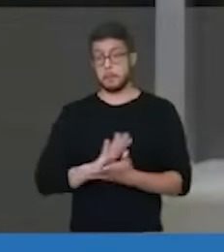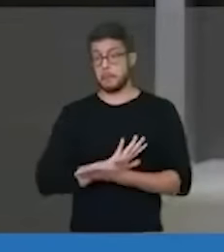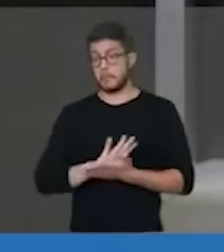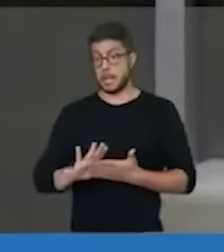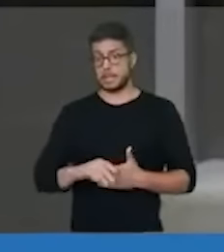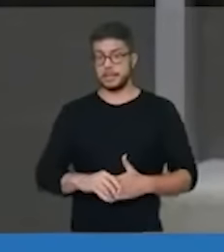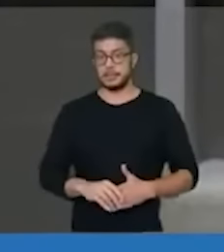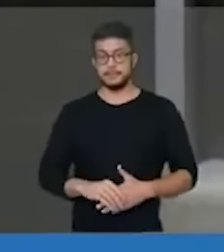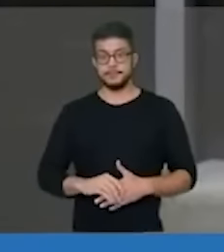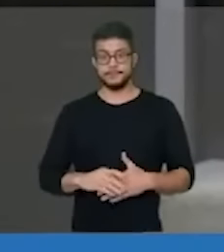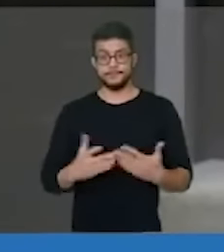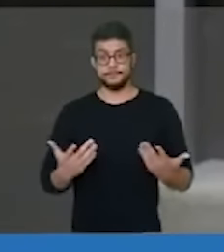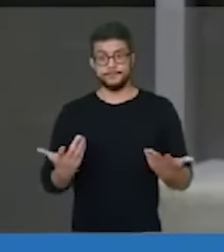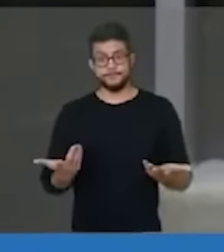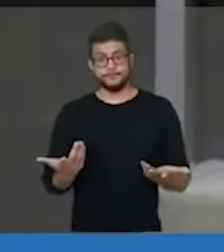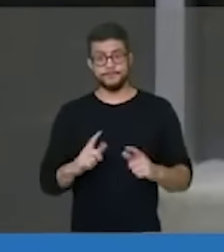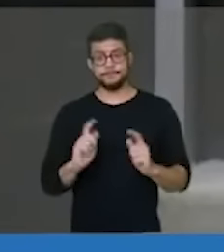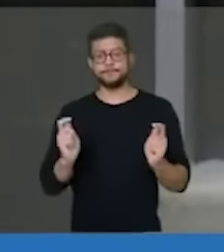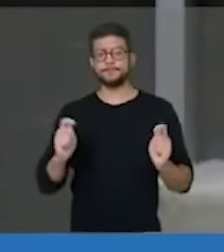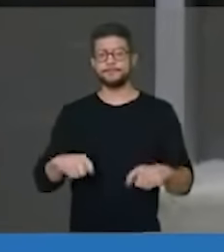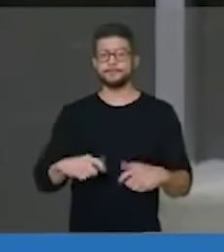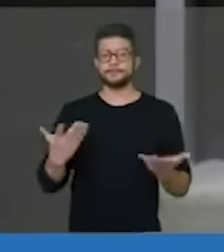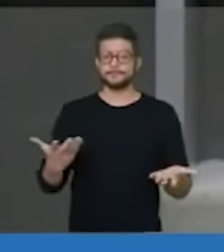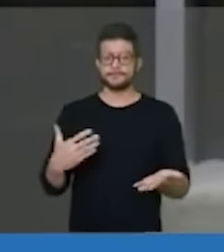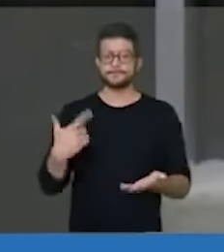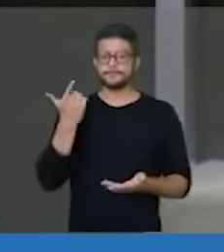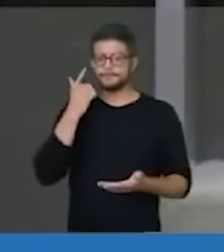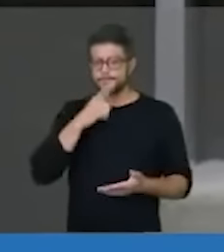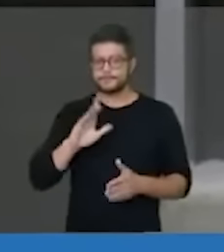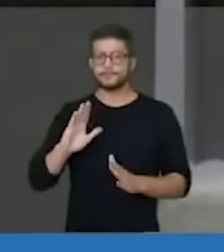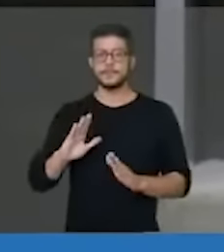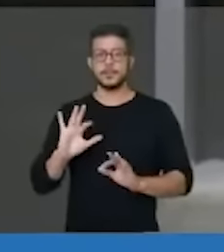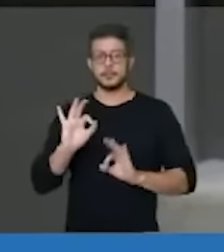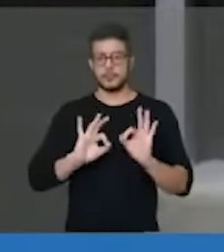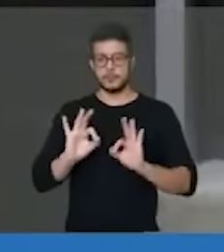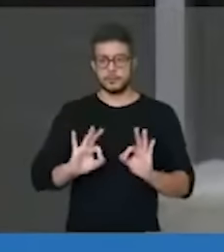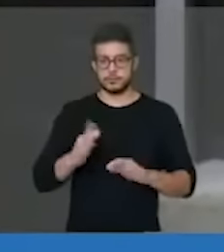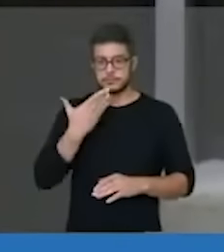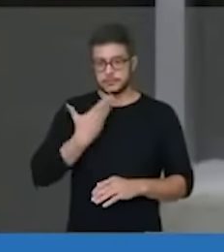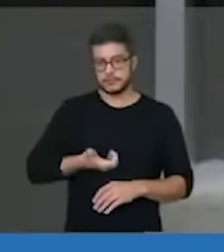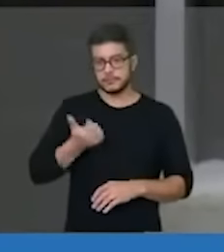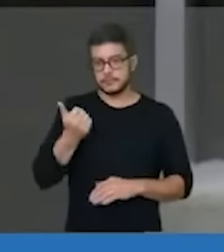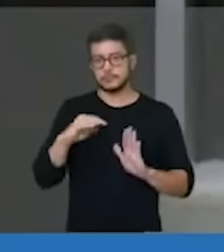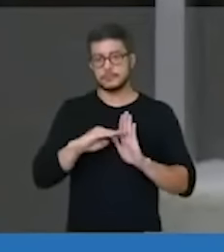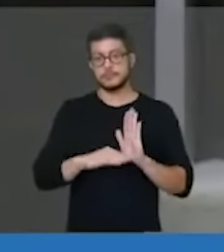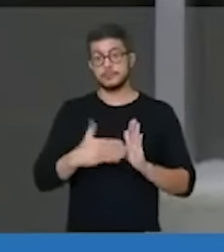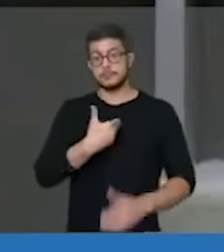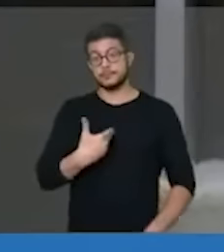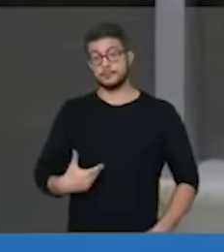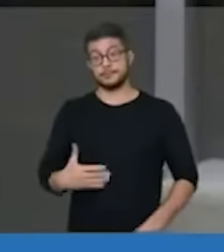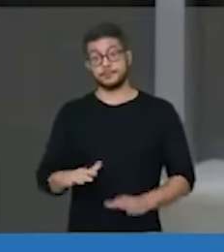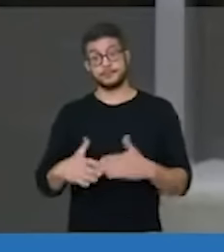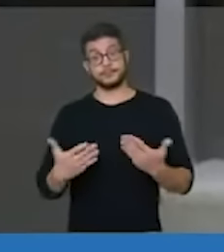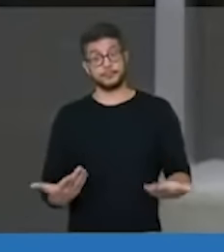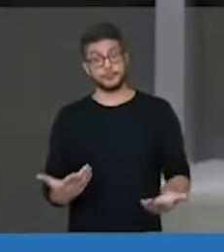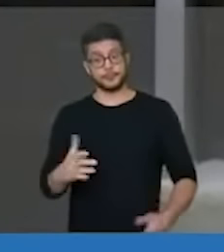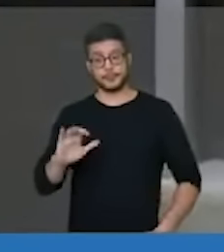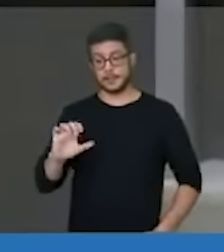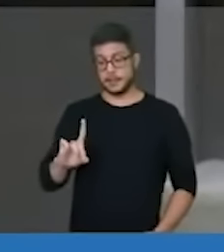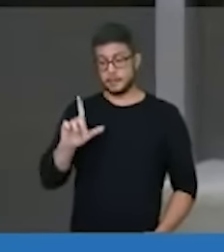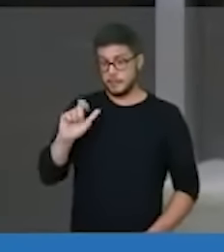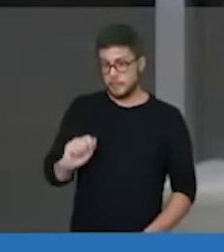desenvolver políticas públicas. Por fim, a gente tem que estar sintonizada com o interesse da população. As emendas têm que